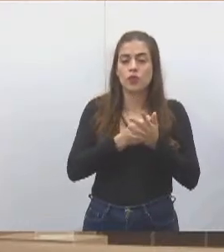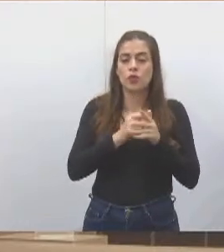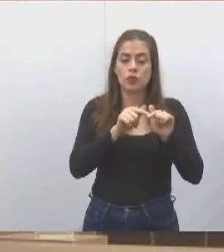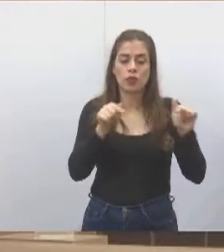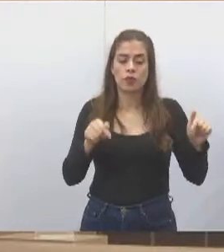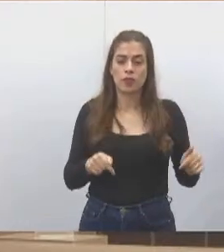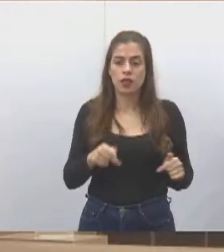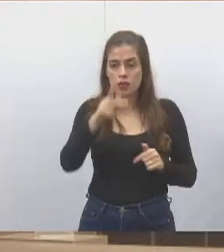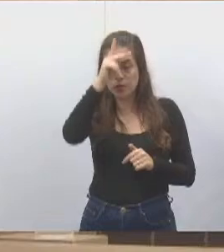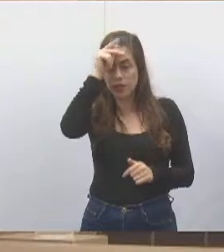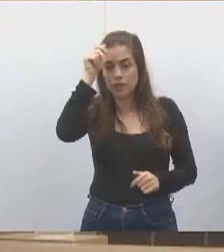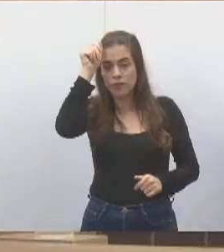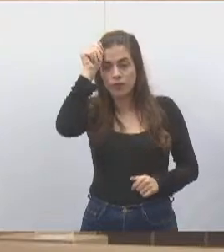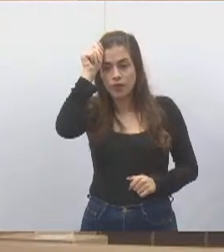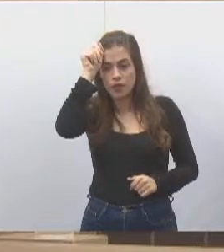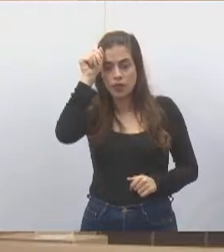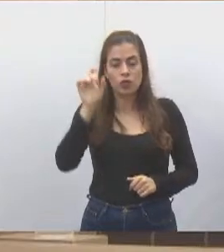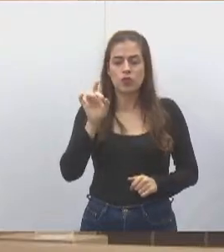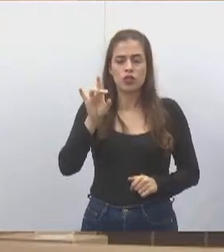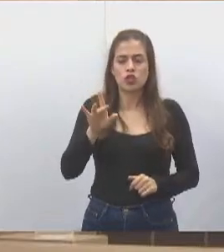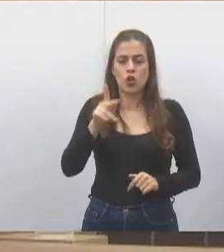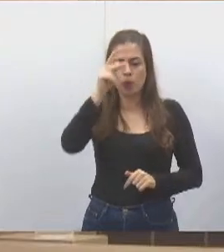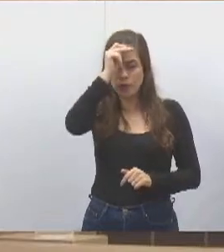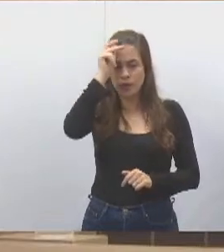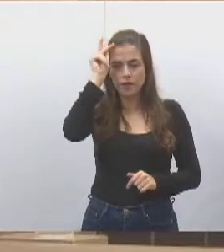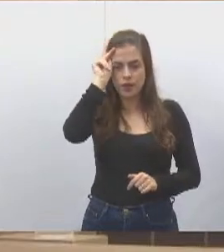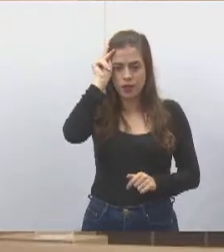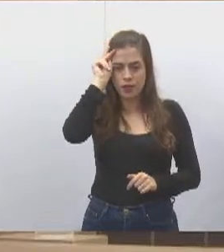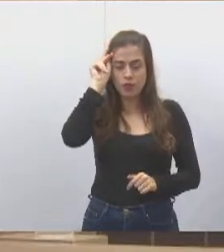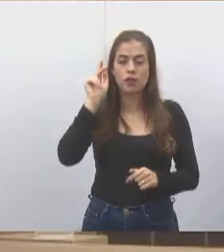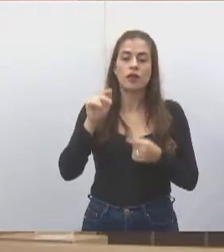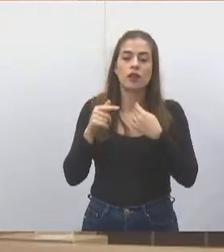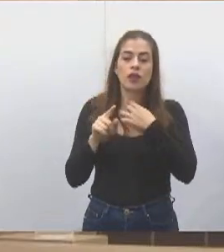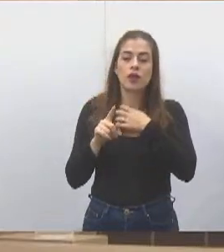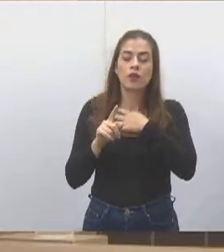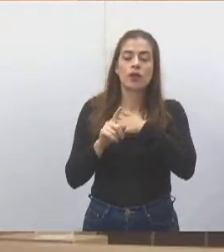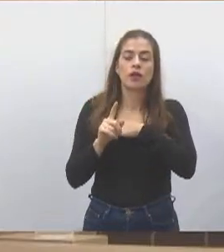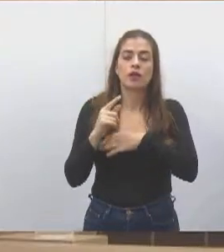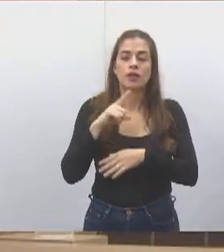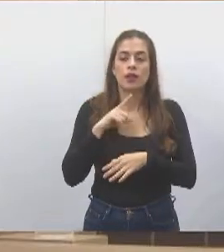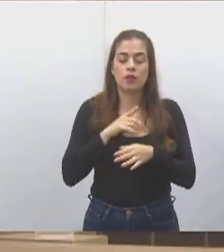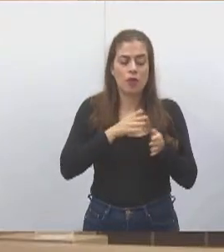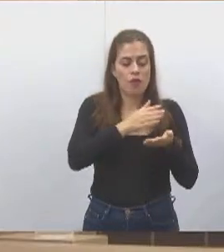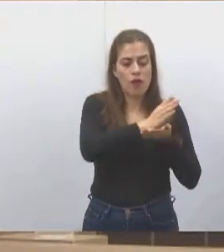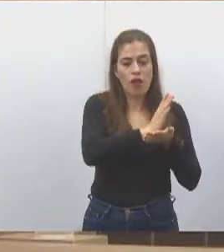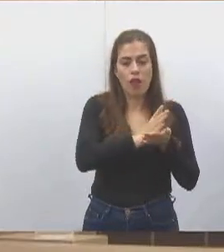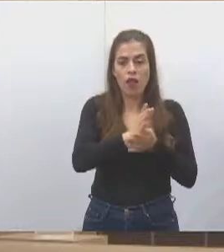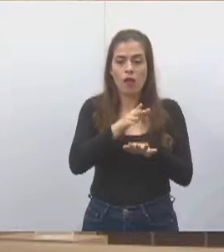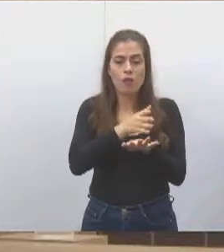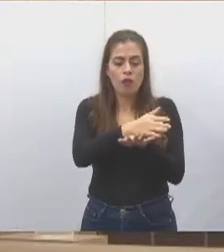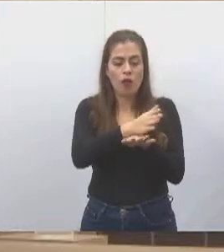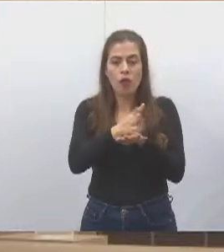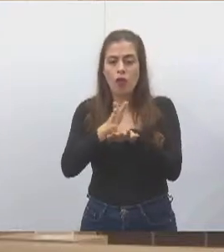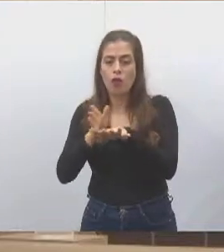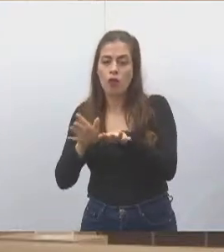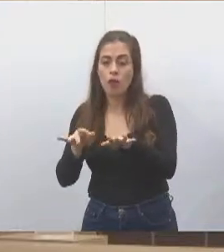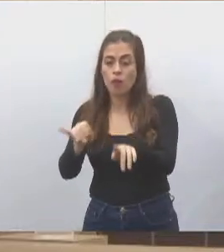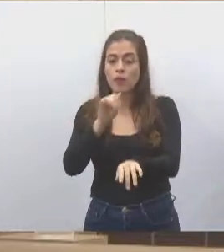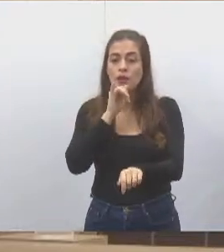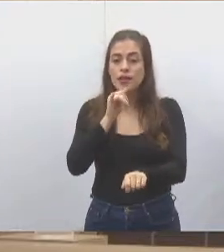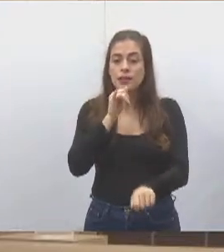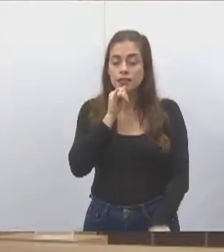do prefeito, o gabinete do prefeito não é somente o prefeito. O gabinete do prefeito ele tem alguns braços, como por exemplo, o tiro de